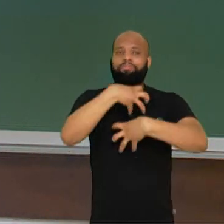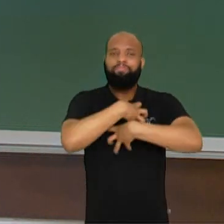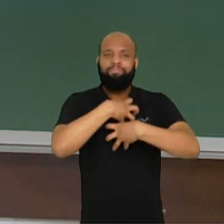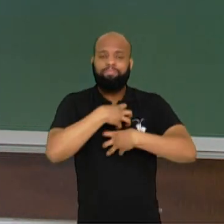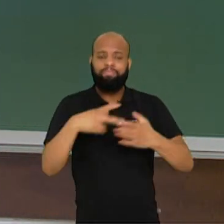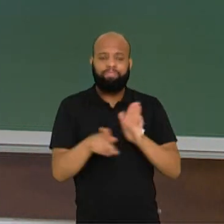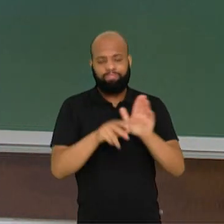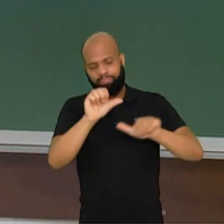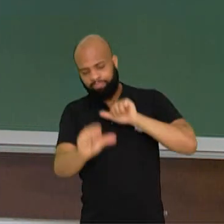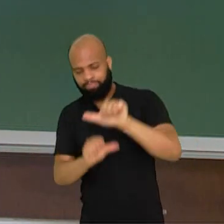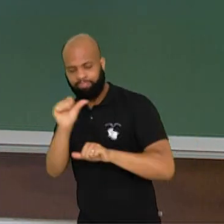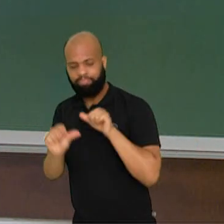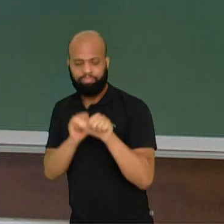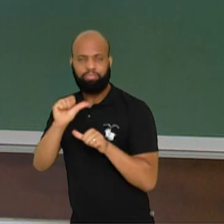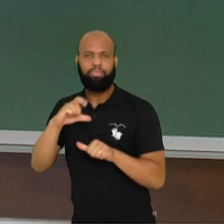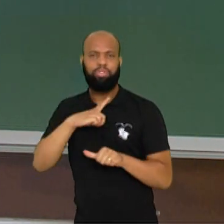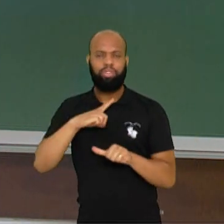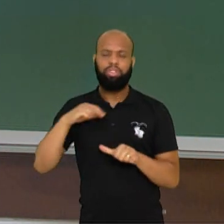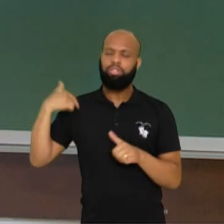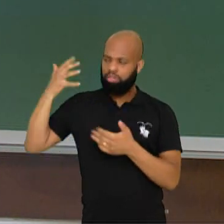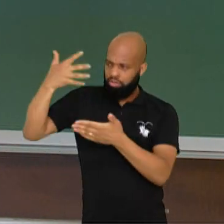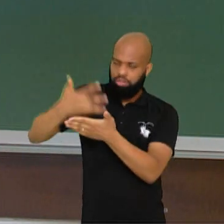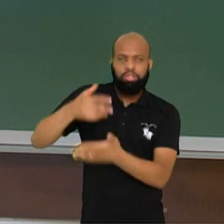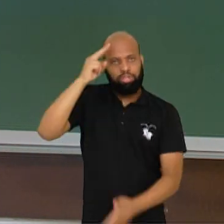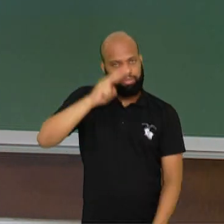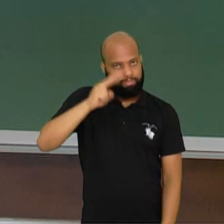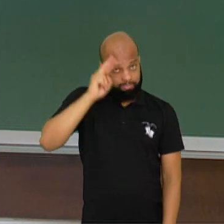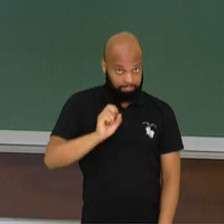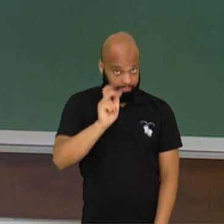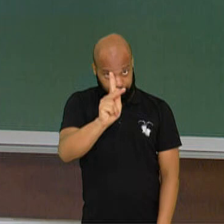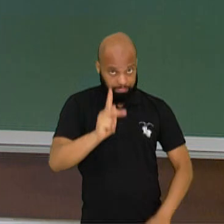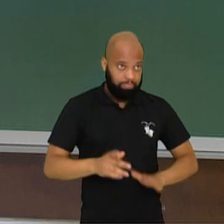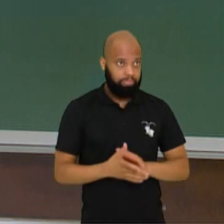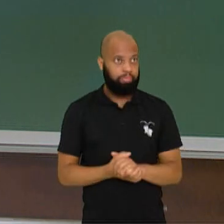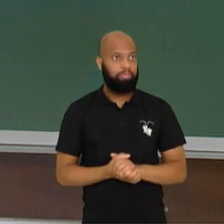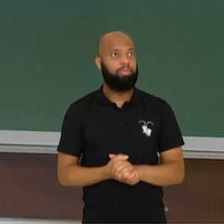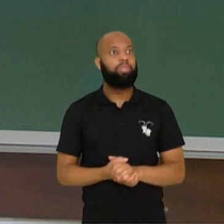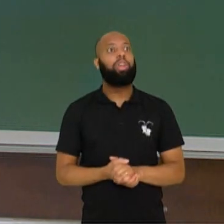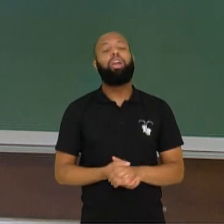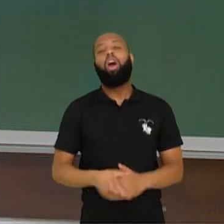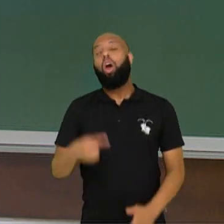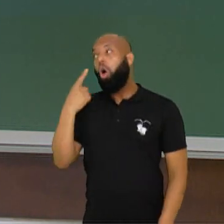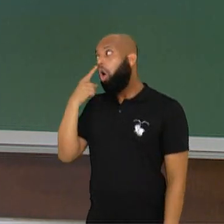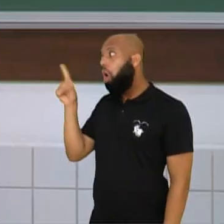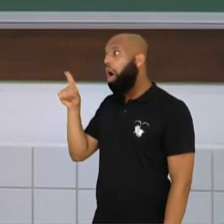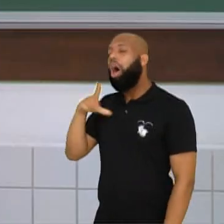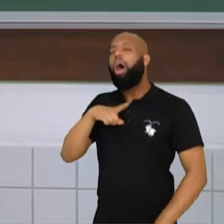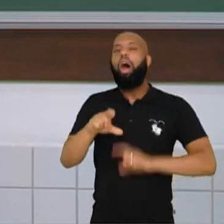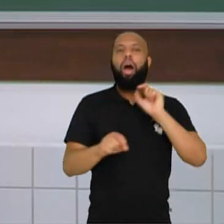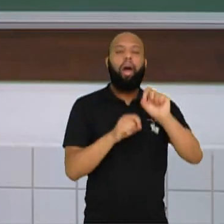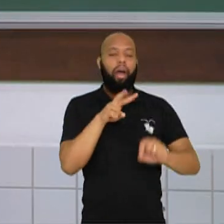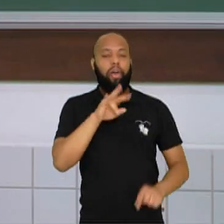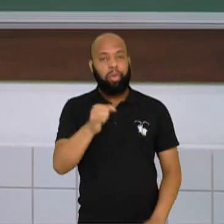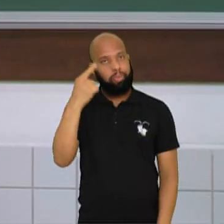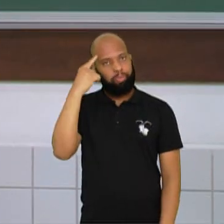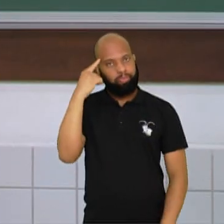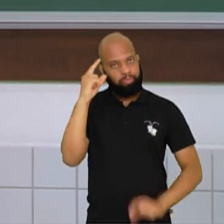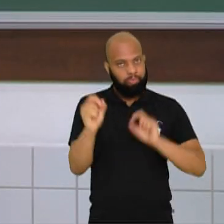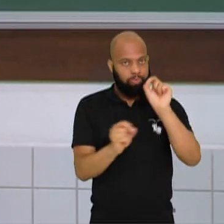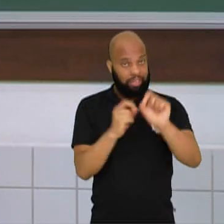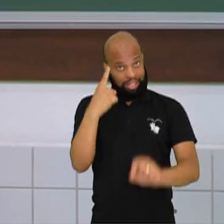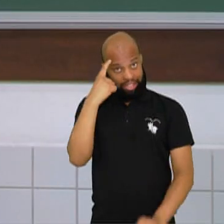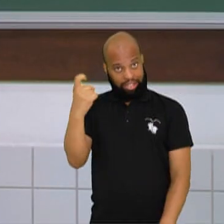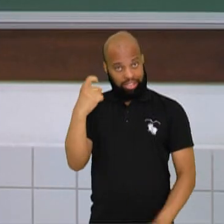as transformações ao longo da história, ok? Bom, aqui a gente vai pensar então as ideias